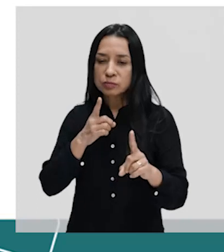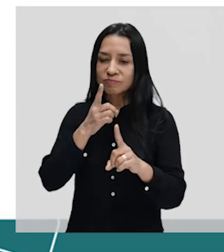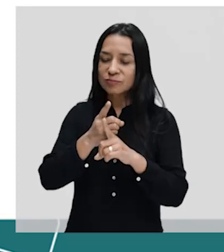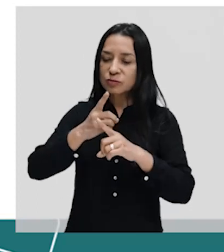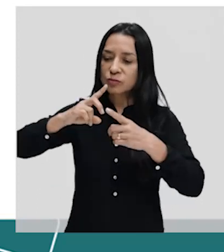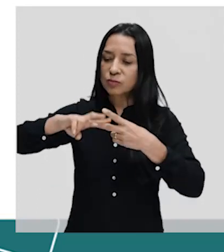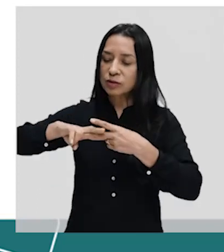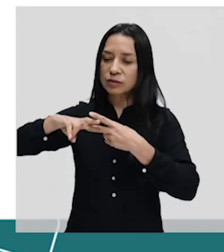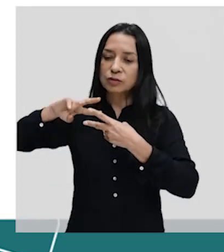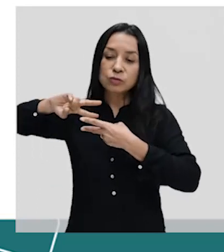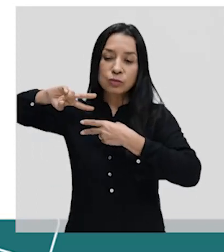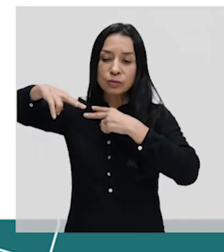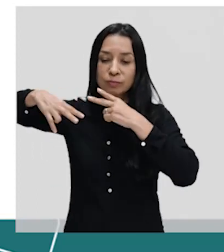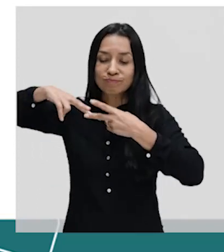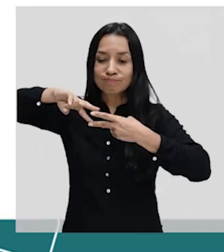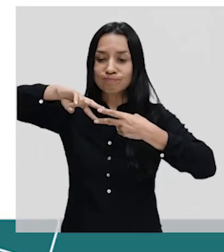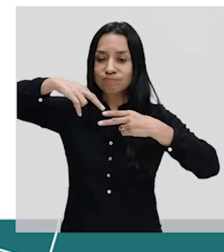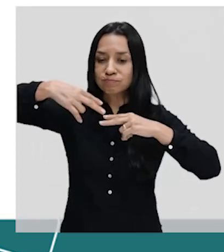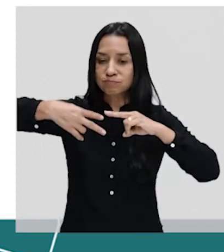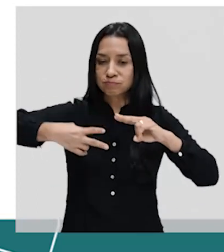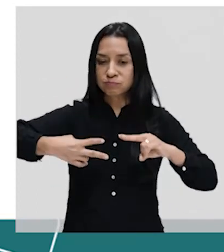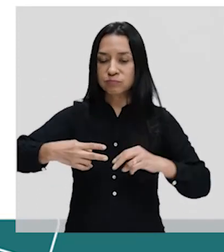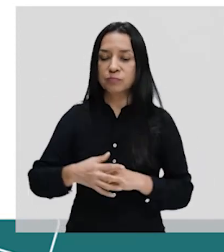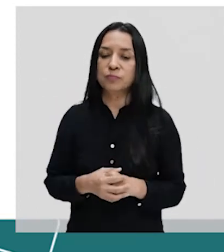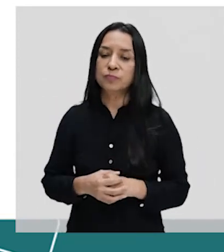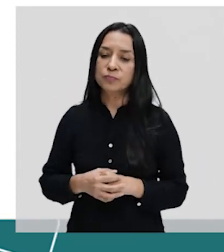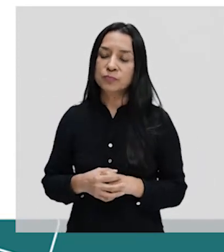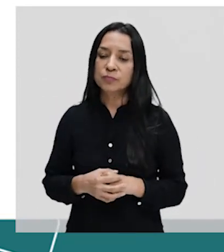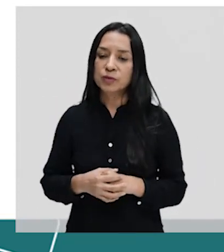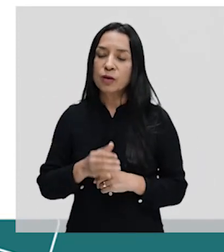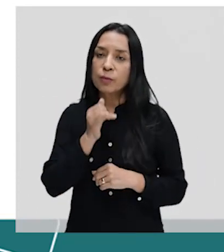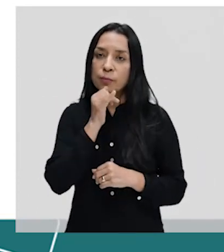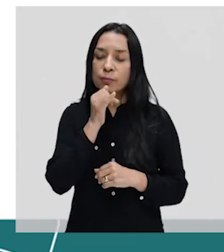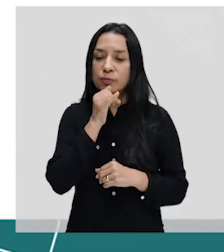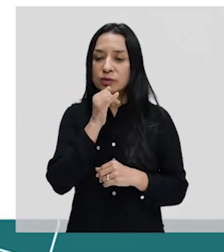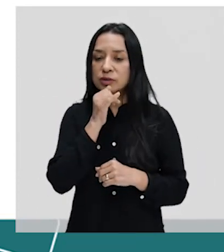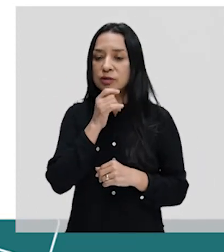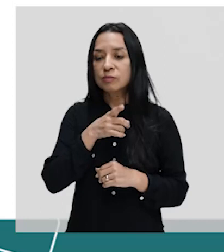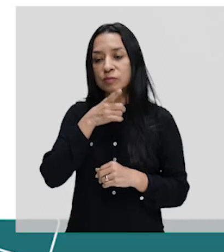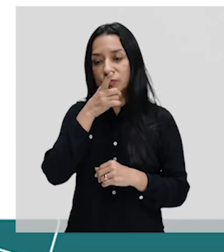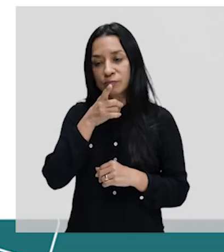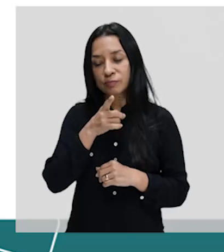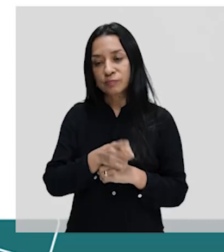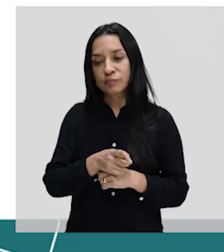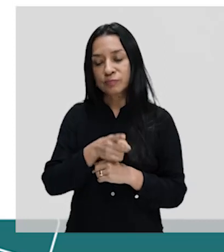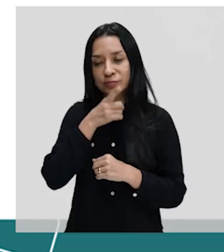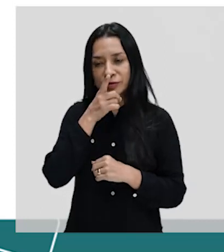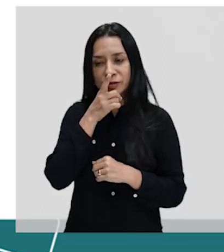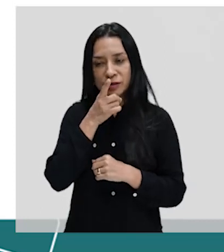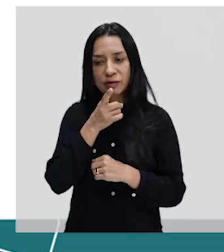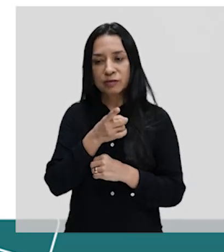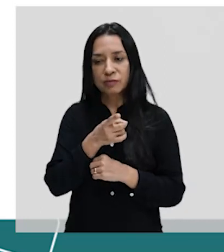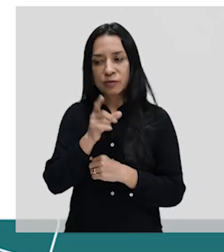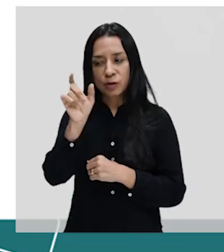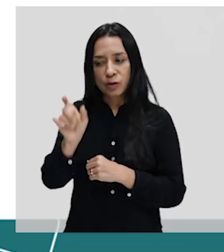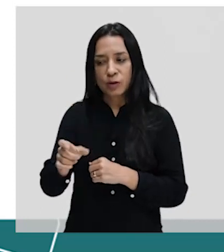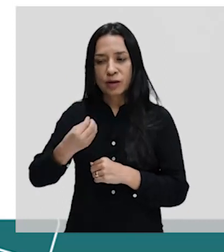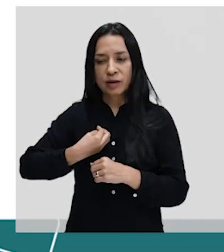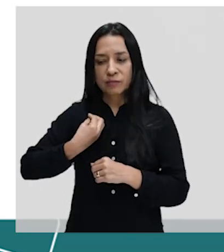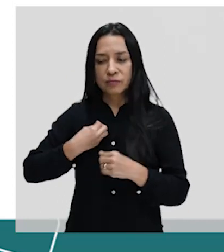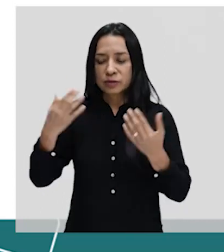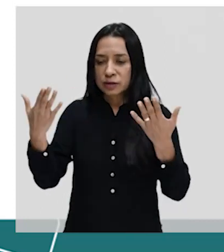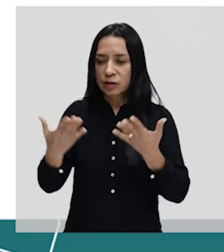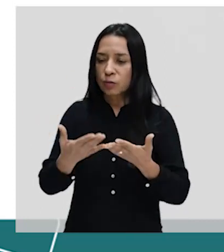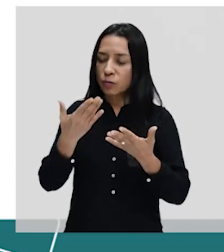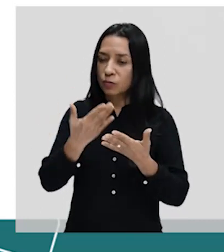sabia explicar? Por exemplo, ele dizia que os seres vivos atuais eles são resultantes de modificações